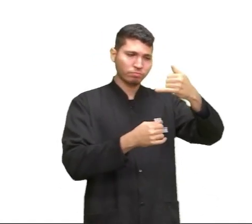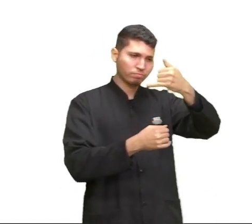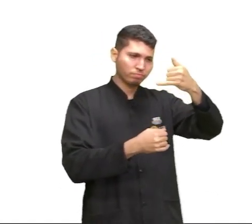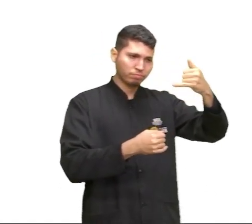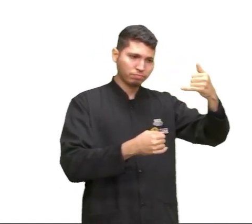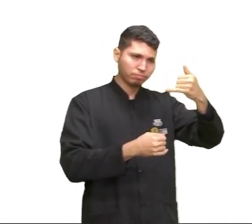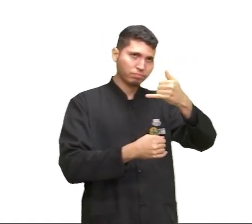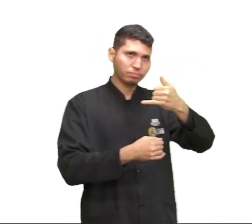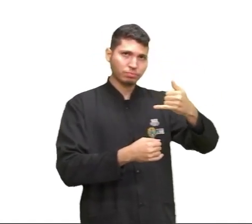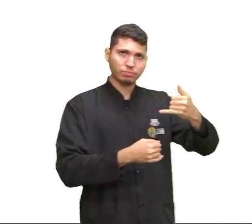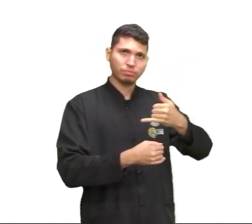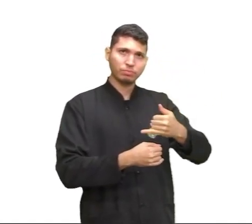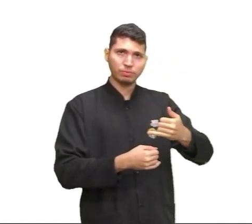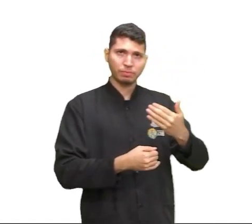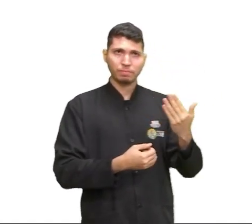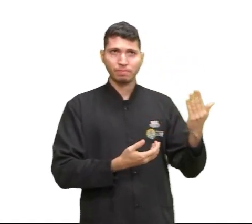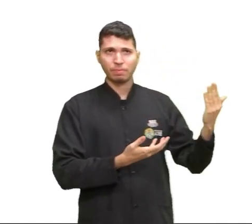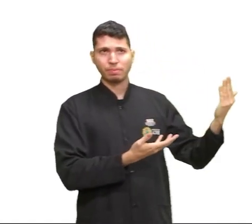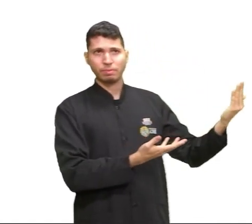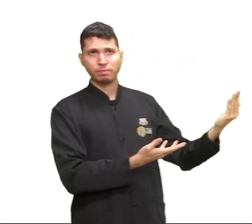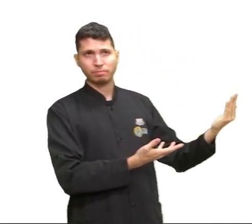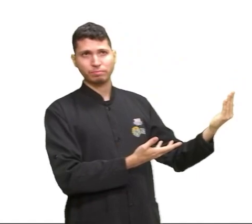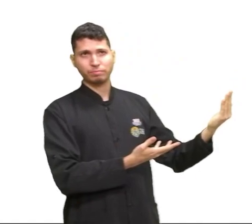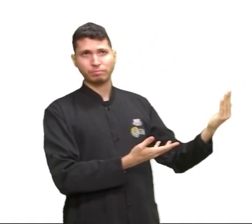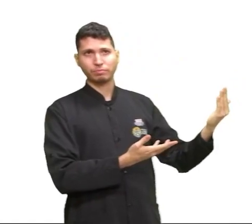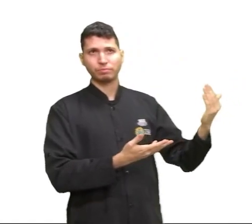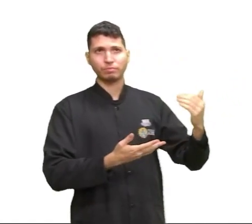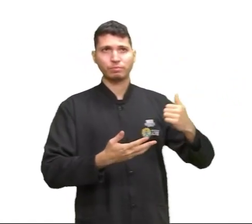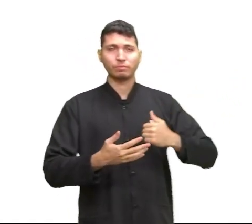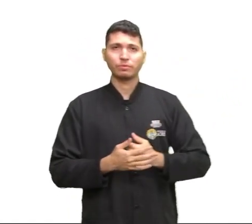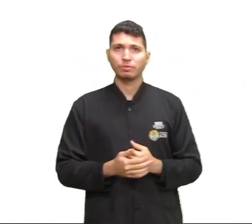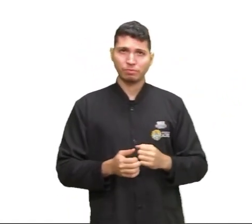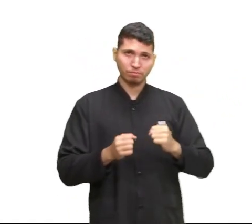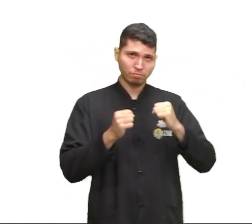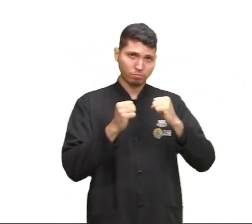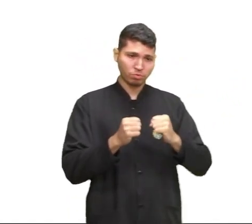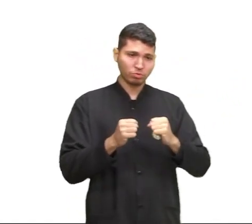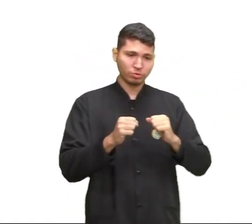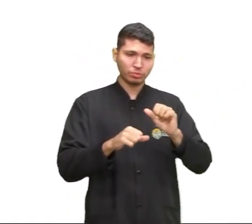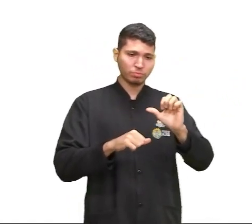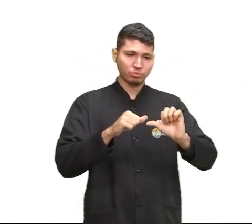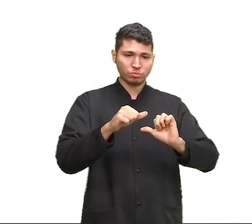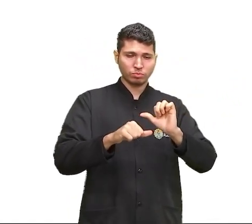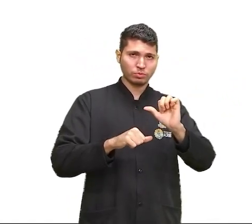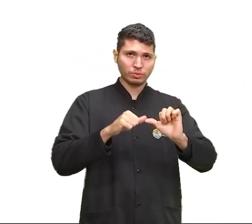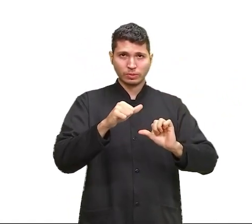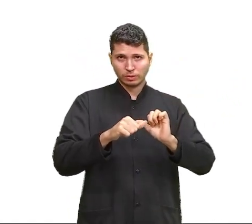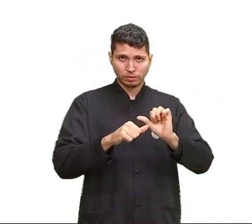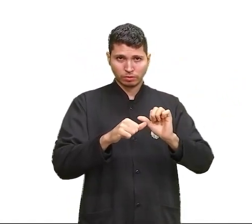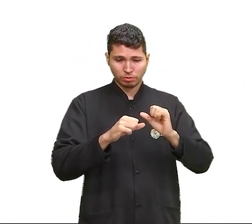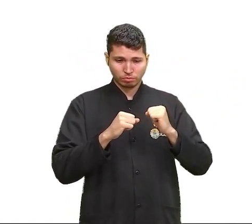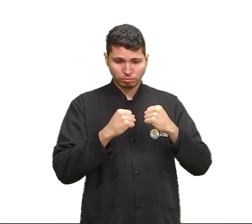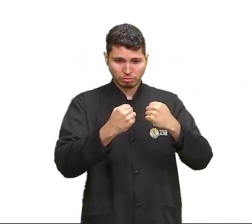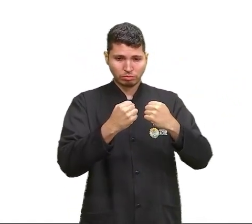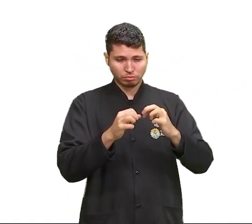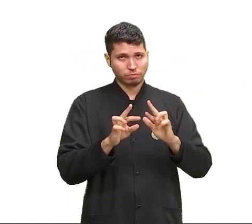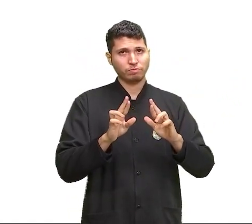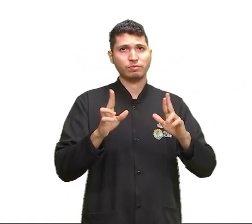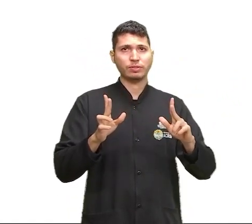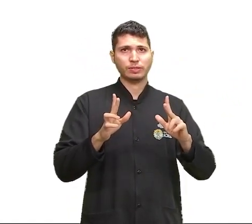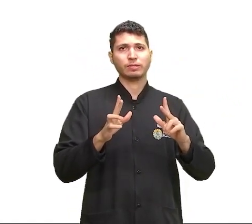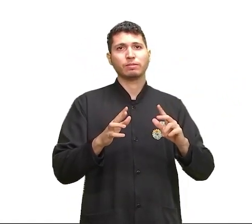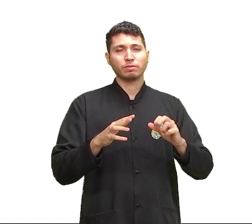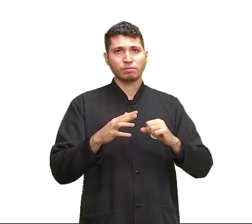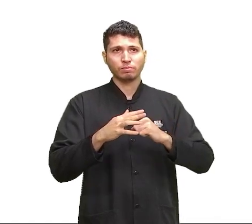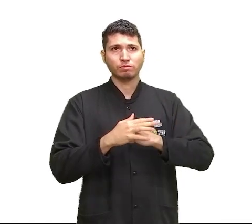Essas resistências, elas podem variar ou não, depende do que diz o enunciado da questão. Mas uma coisa que a gente sabe que vai acontecer